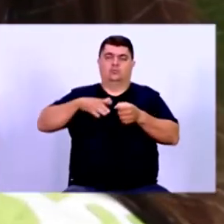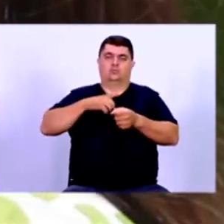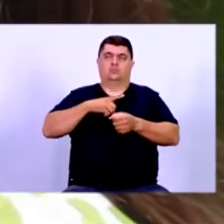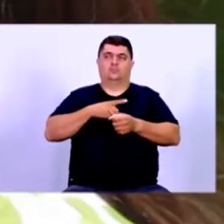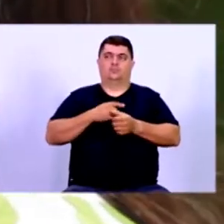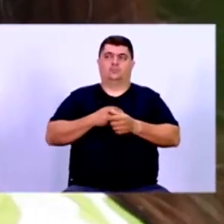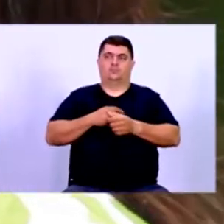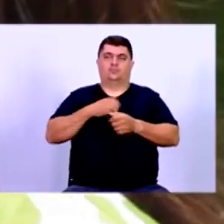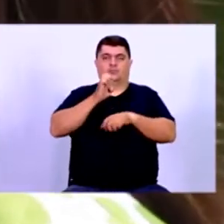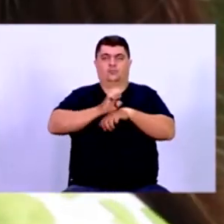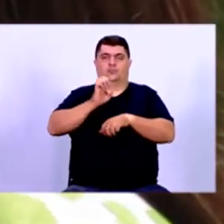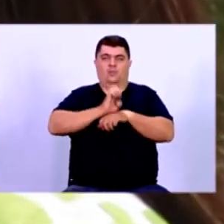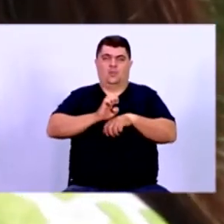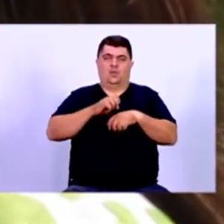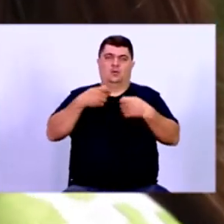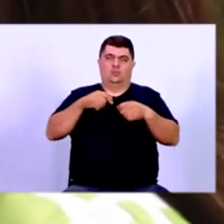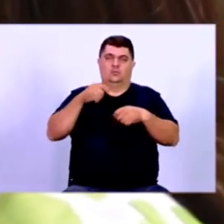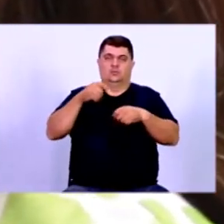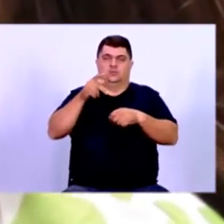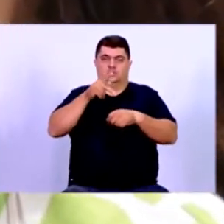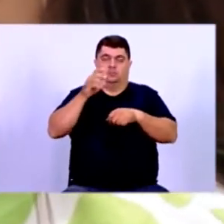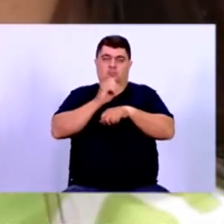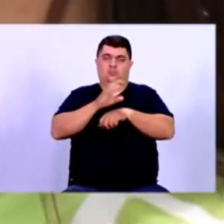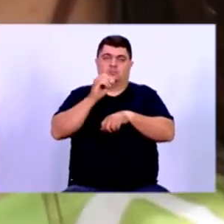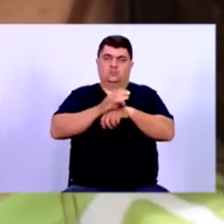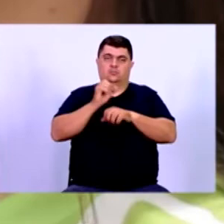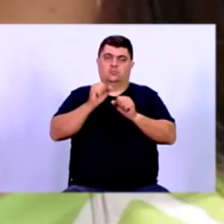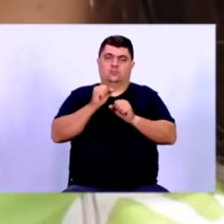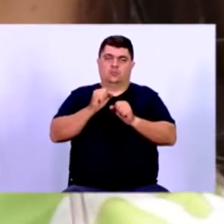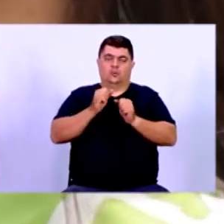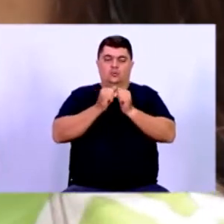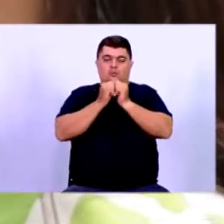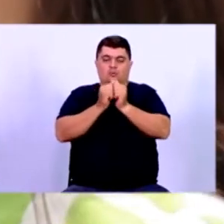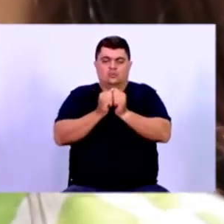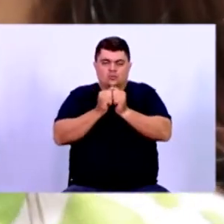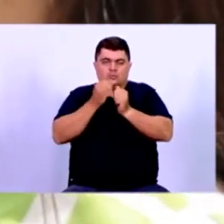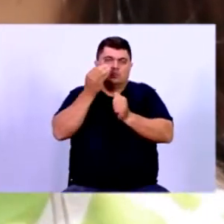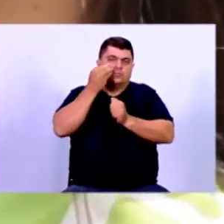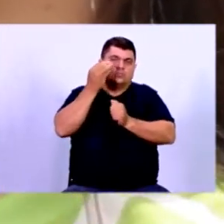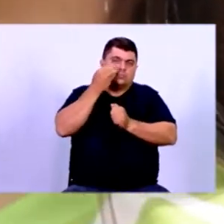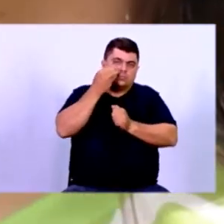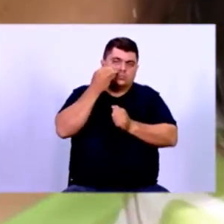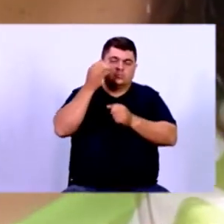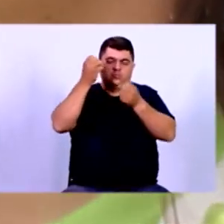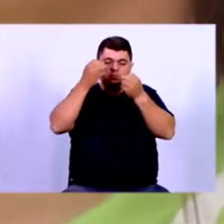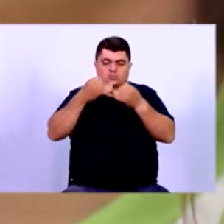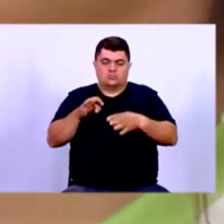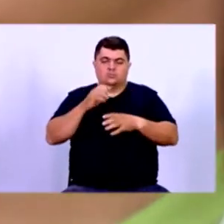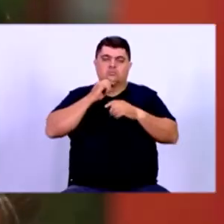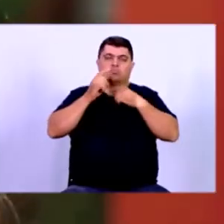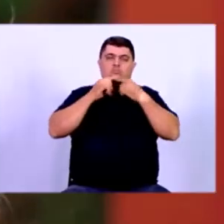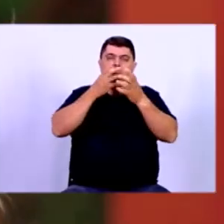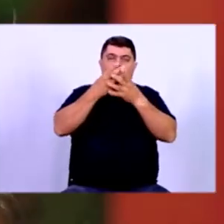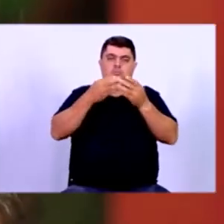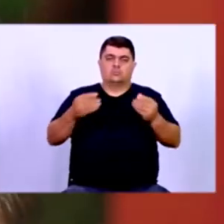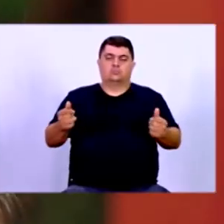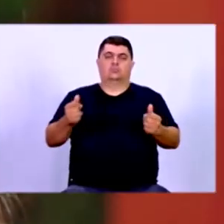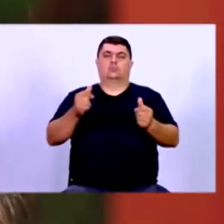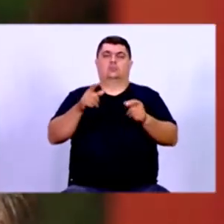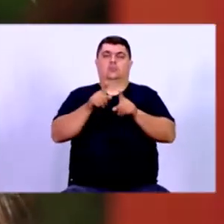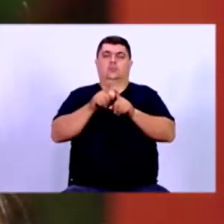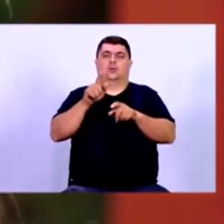estagiário ele deve ter um professor orientador que possa acompanhá-lo no estágio. e fornecer a sua ajuda. O aluno